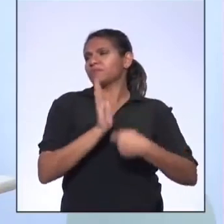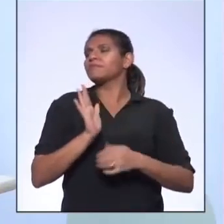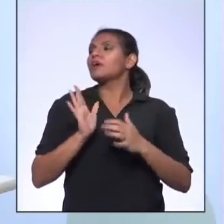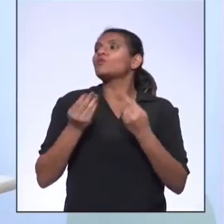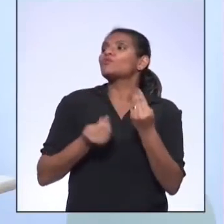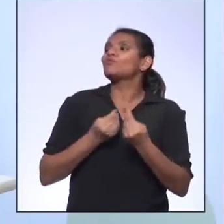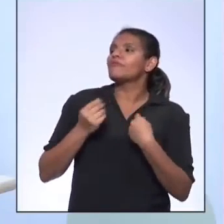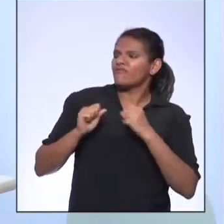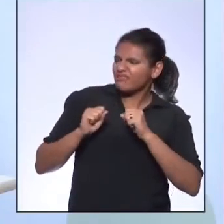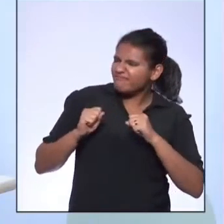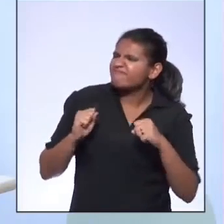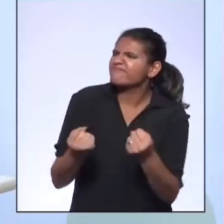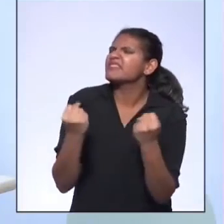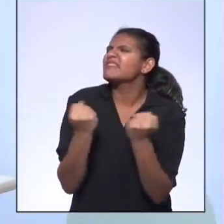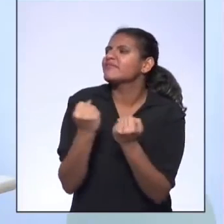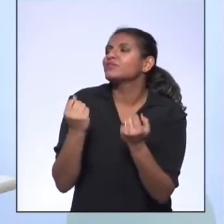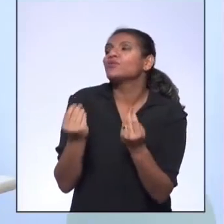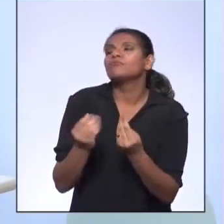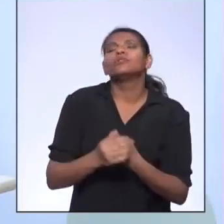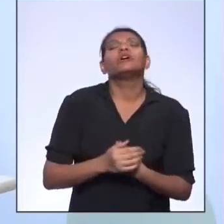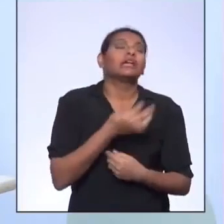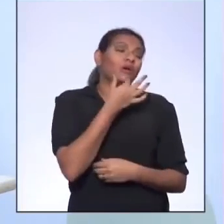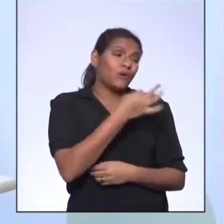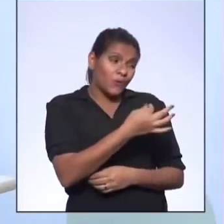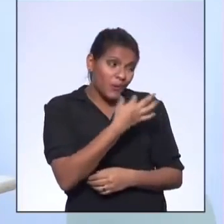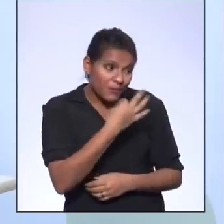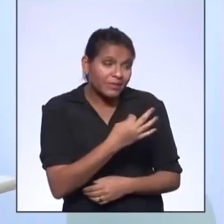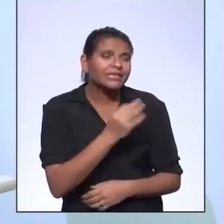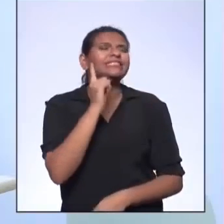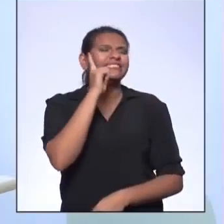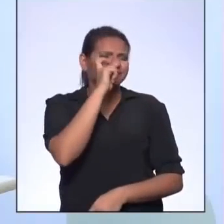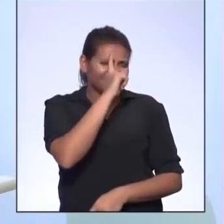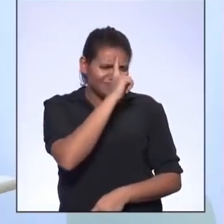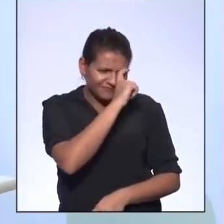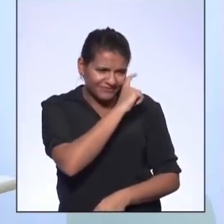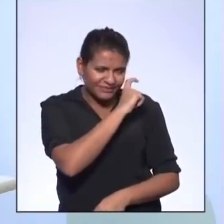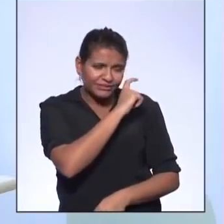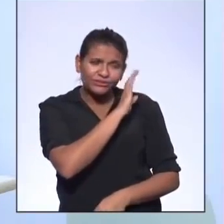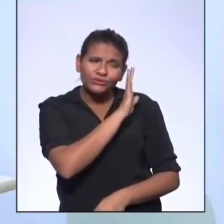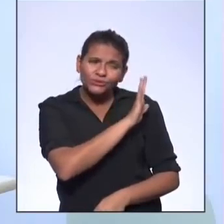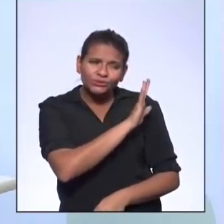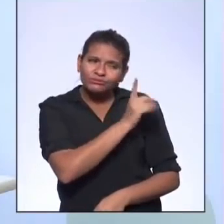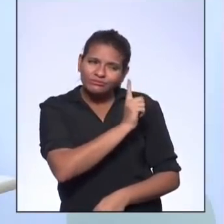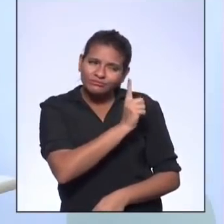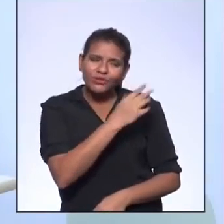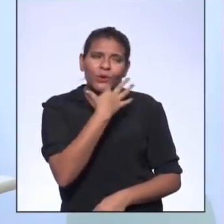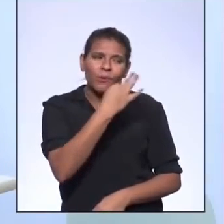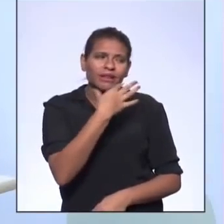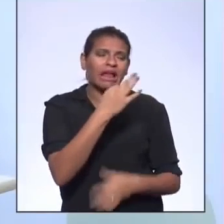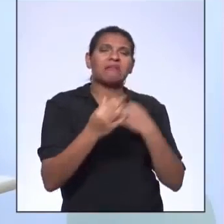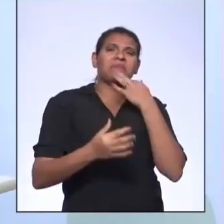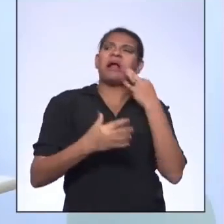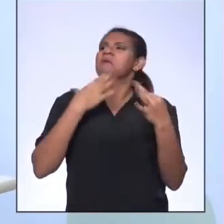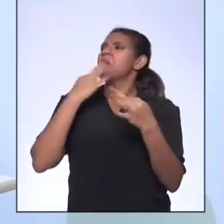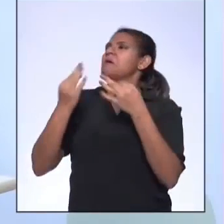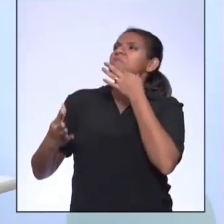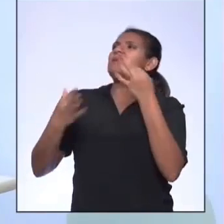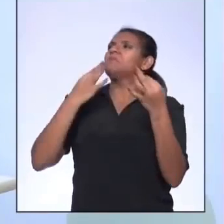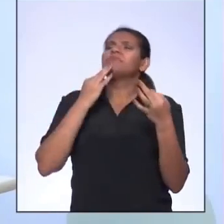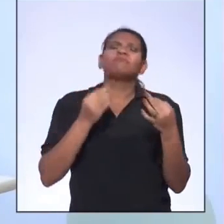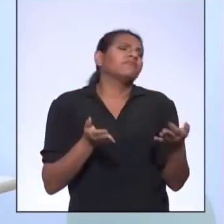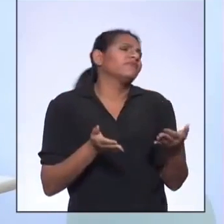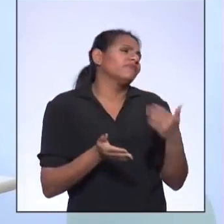essa ideia... O que você acha, hein, professor? Opinar é a coisa mais simples. A gente anda por aí no ônibus, no metrô, sem